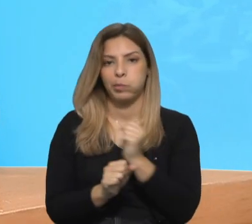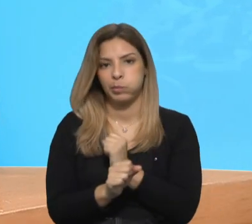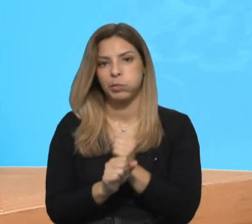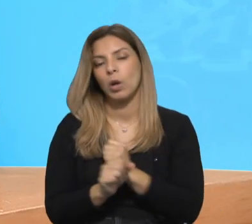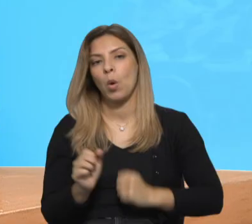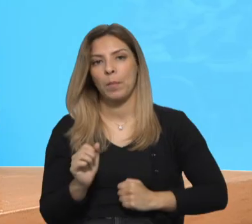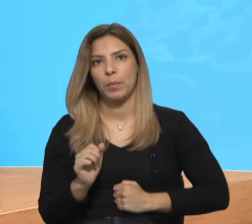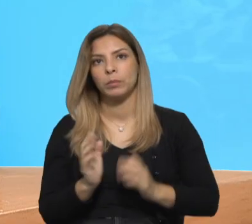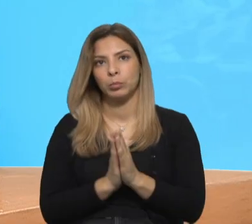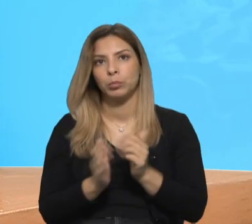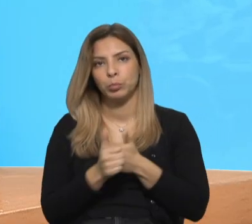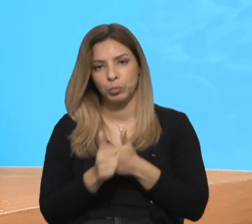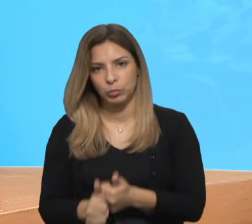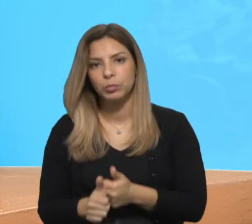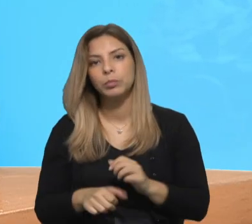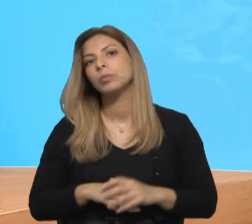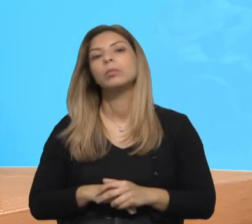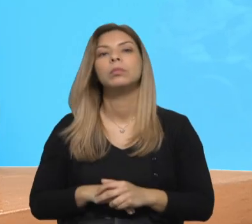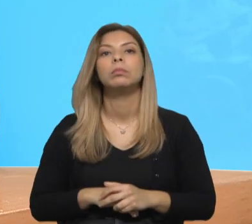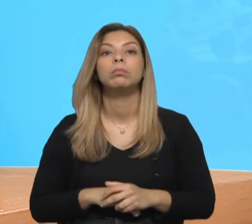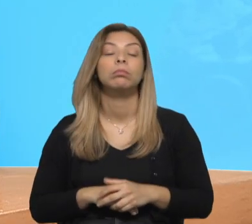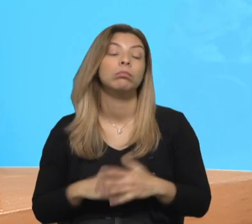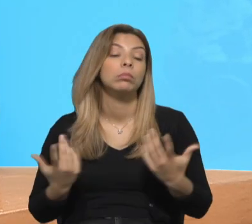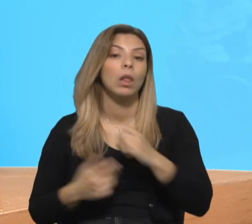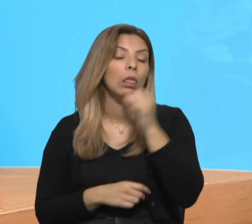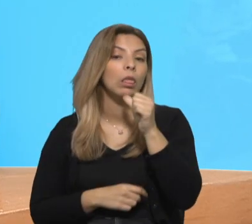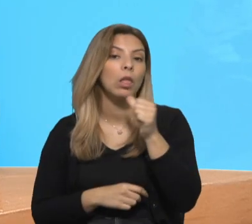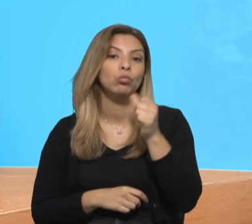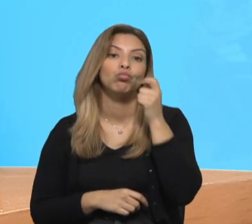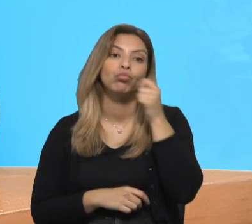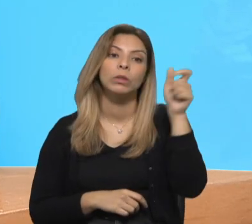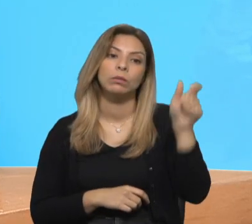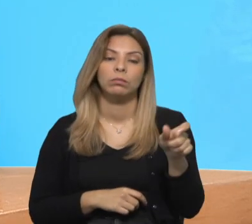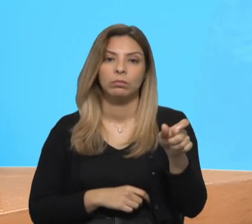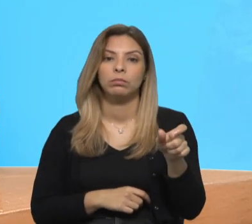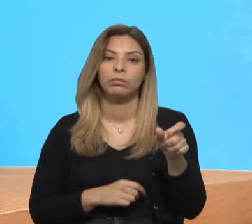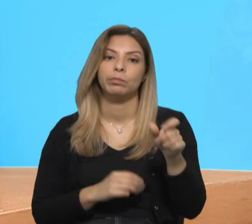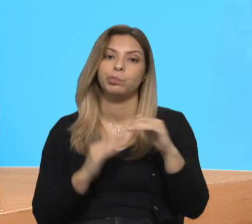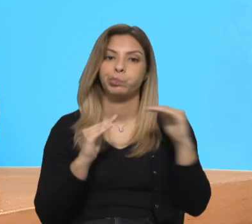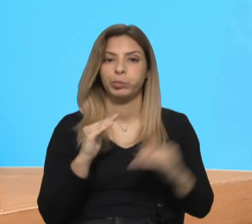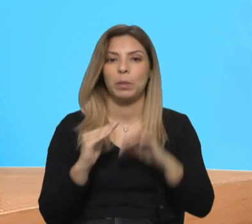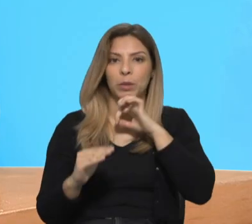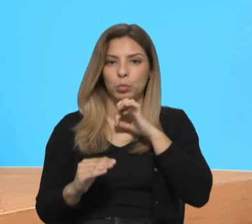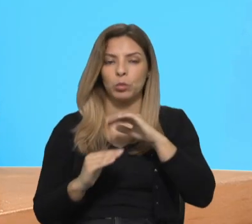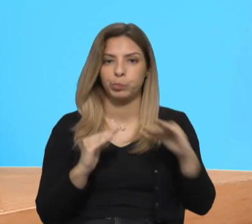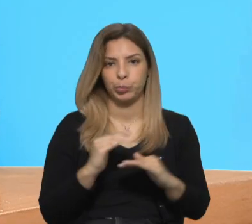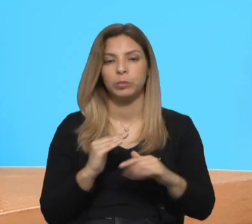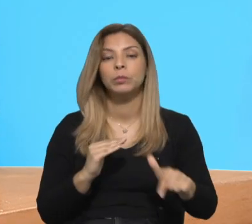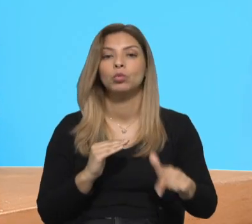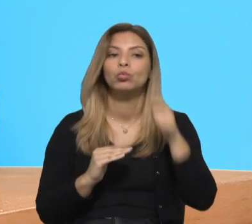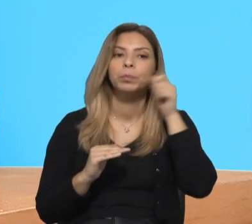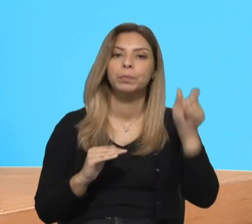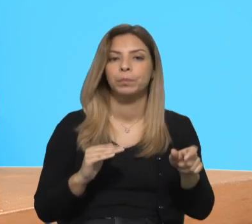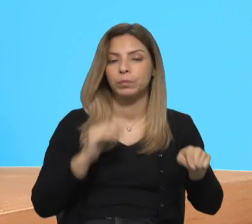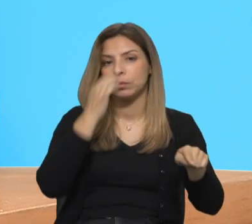Cristãos, LOC-MTC. E como sempre, o arcebispo normalmente ia e continua a ir